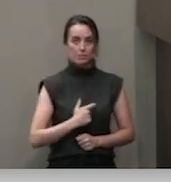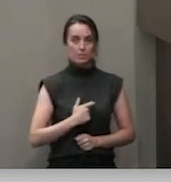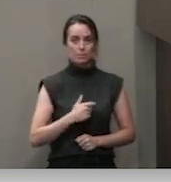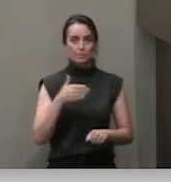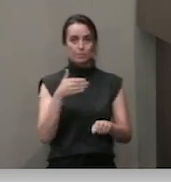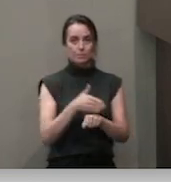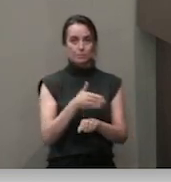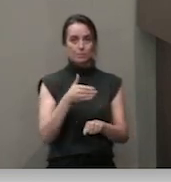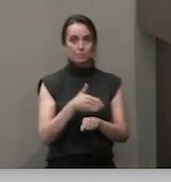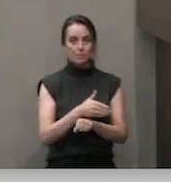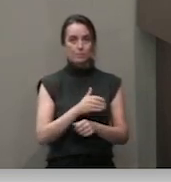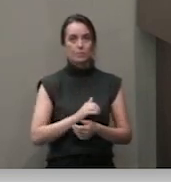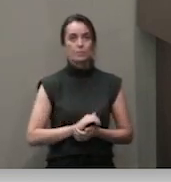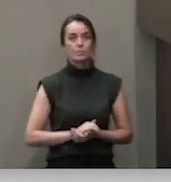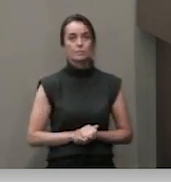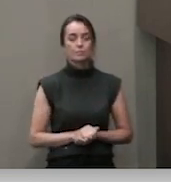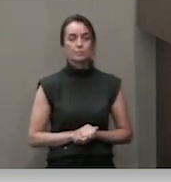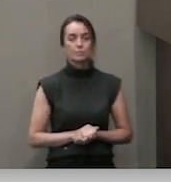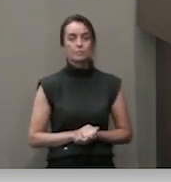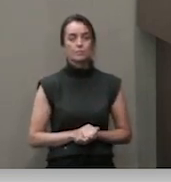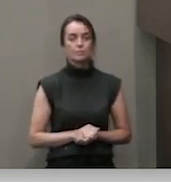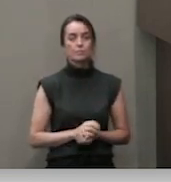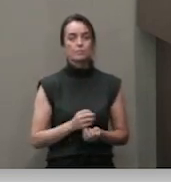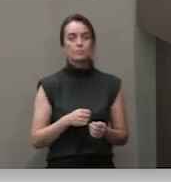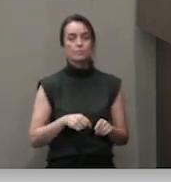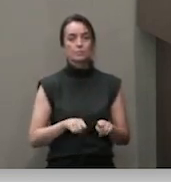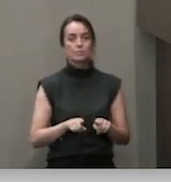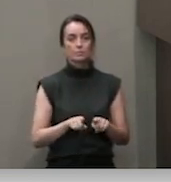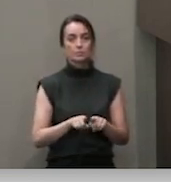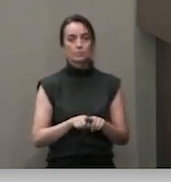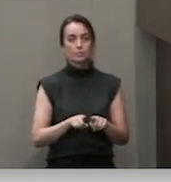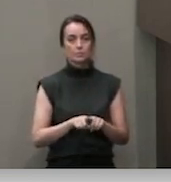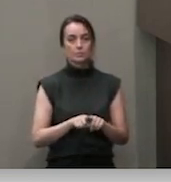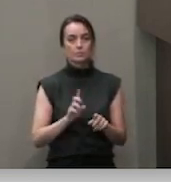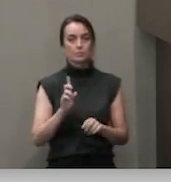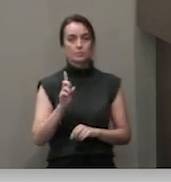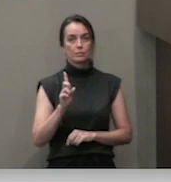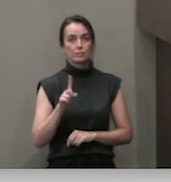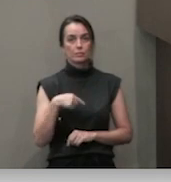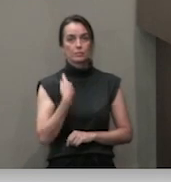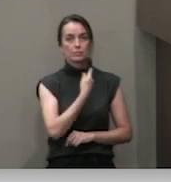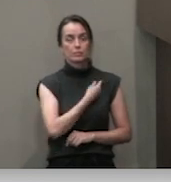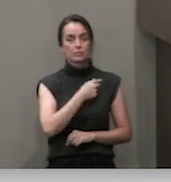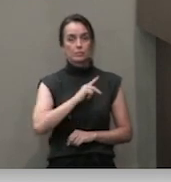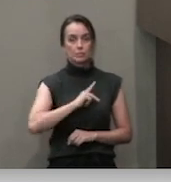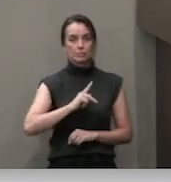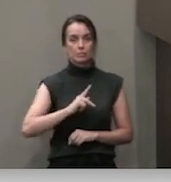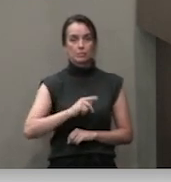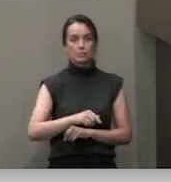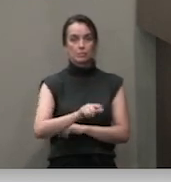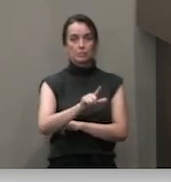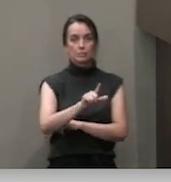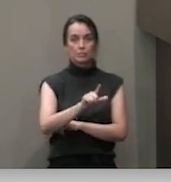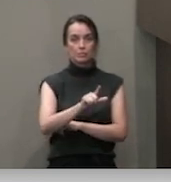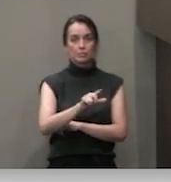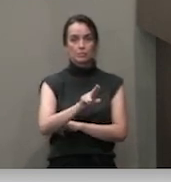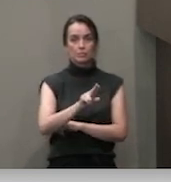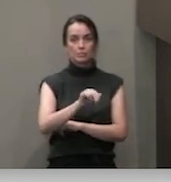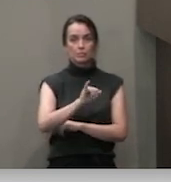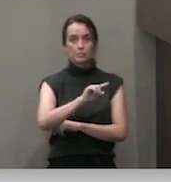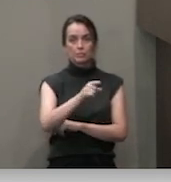faz parte também ao nosso Presidente Luiz valendorf vice-presidente